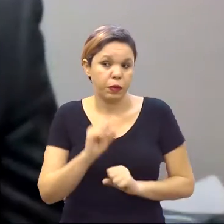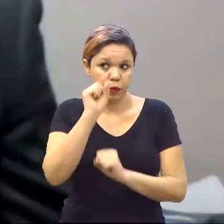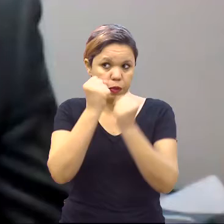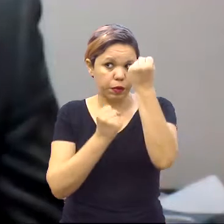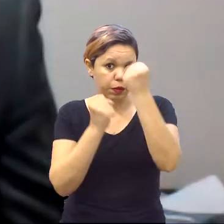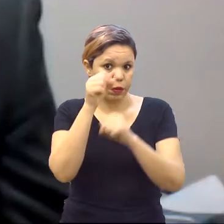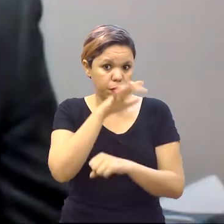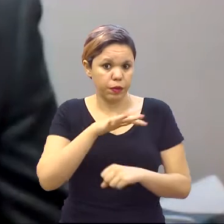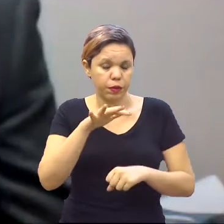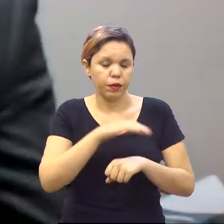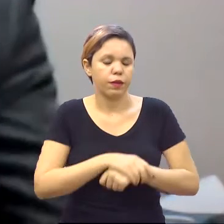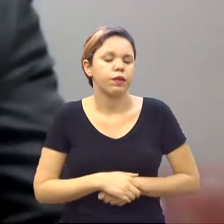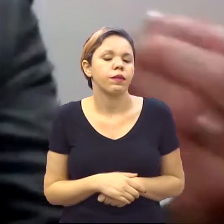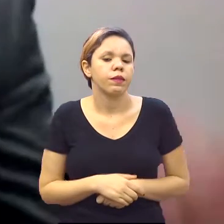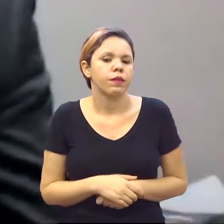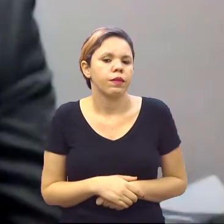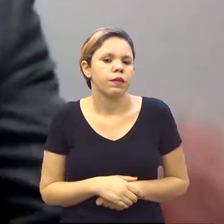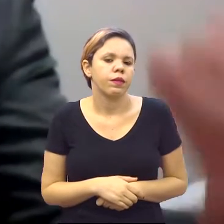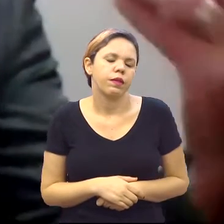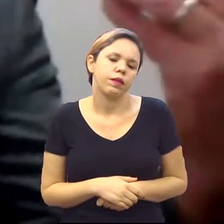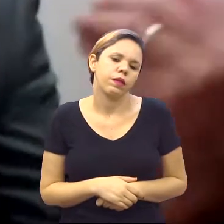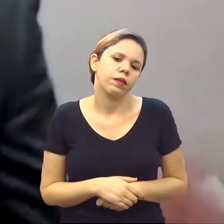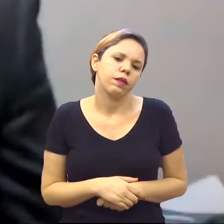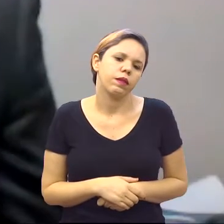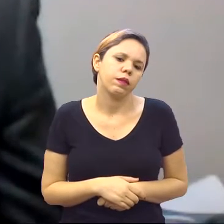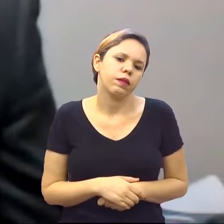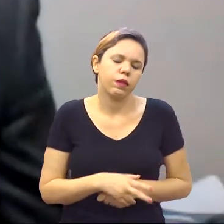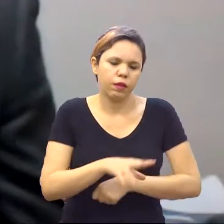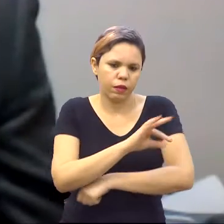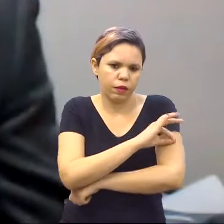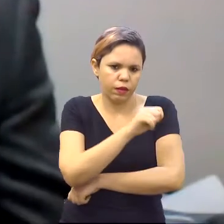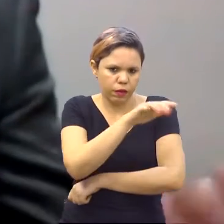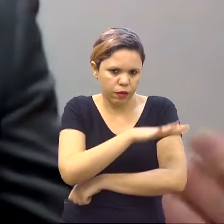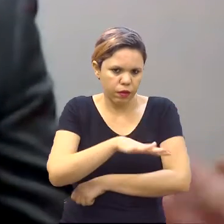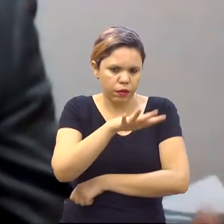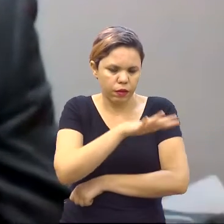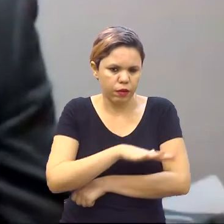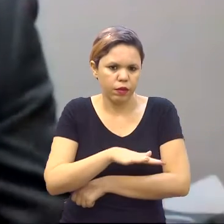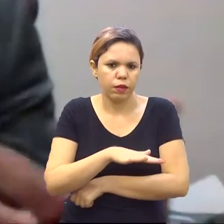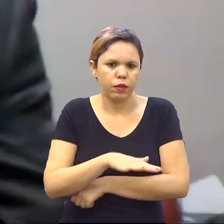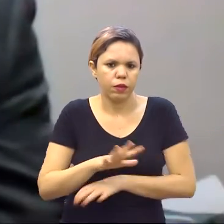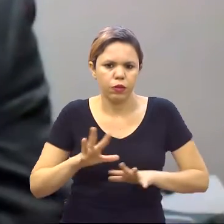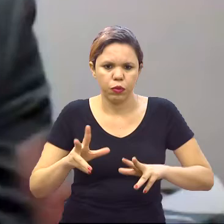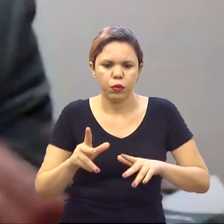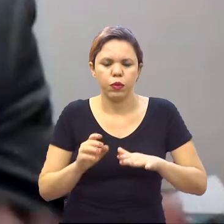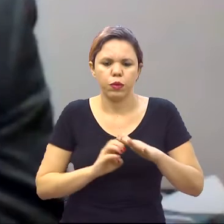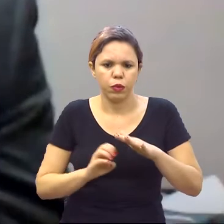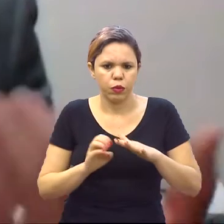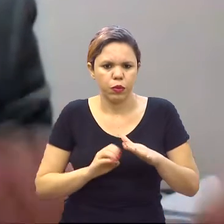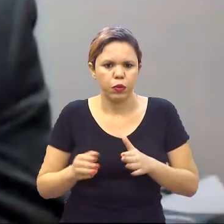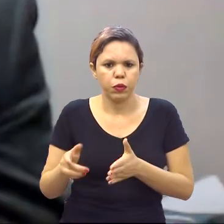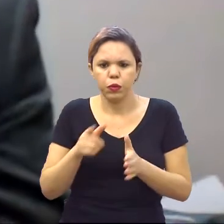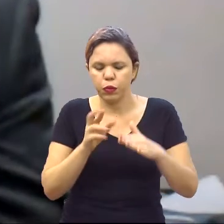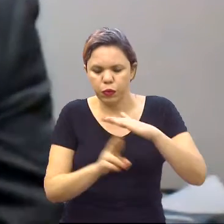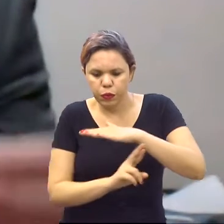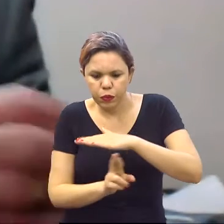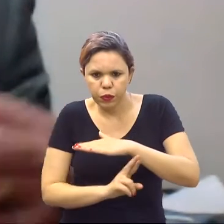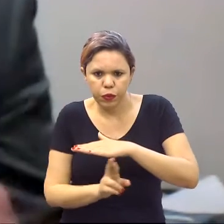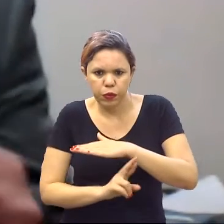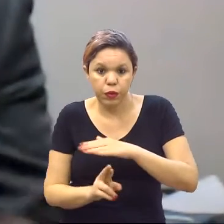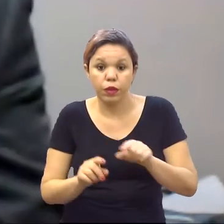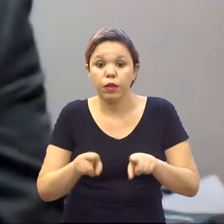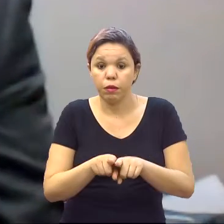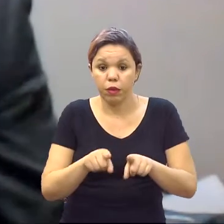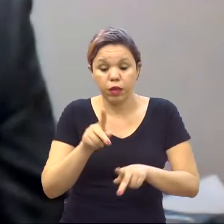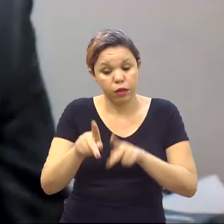das indústrias e das prefeituras, das concessionárias, das companhias de saneamento e